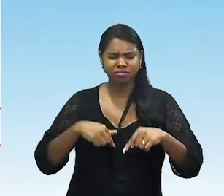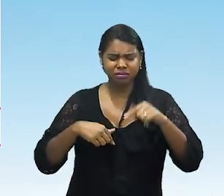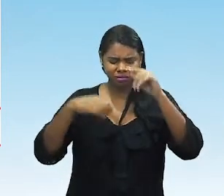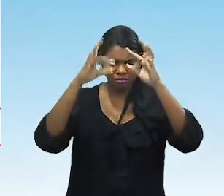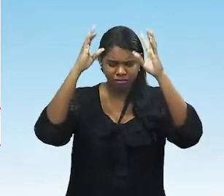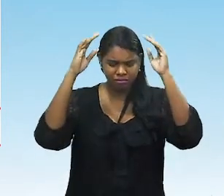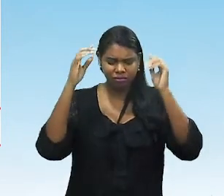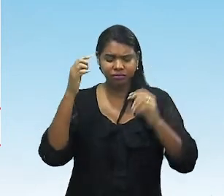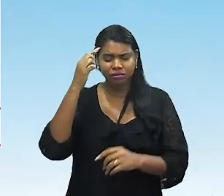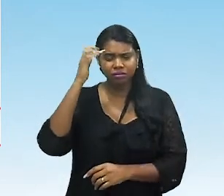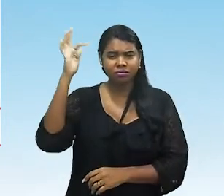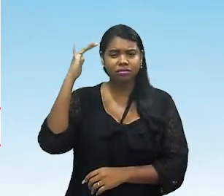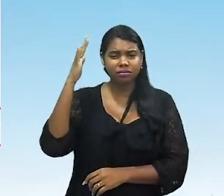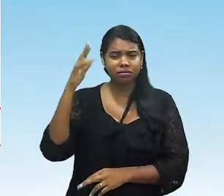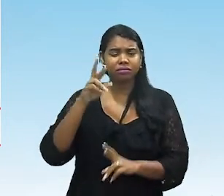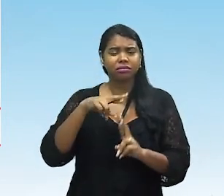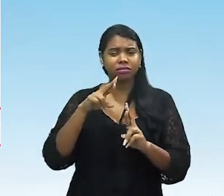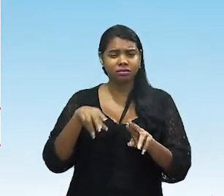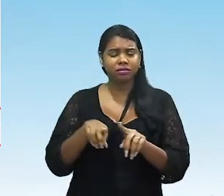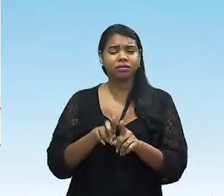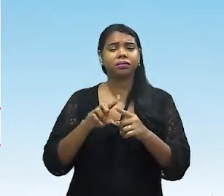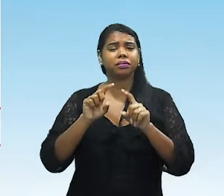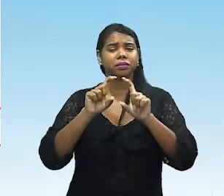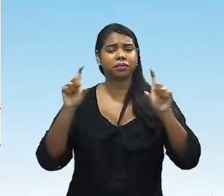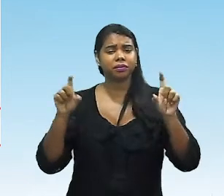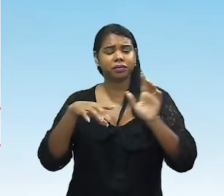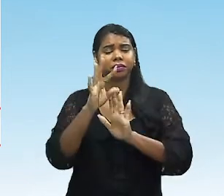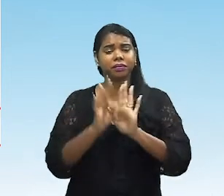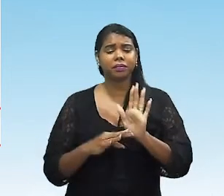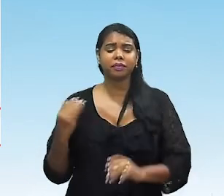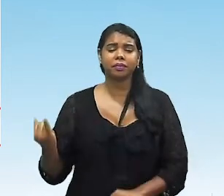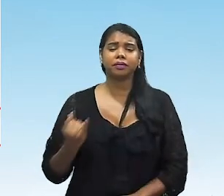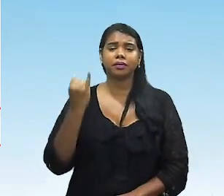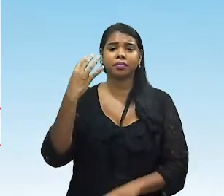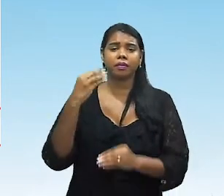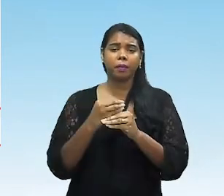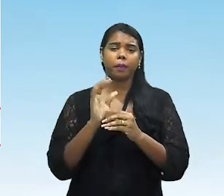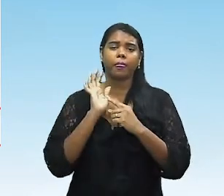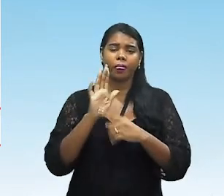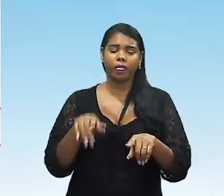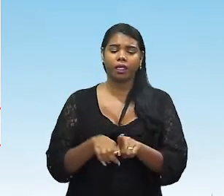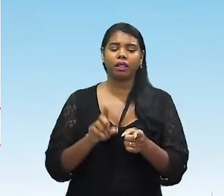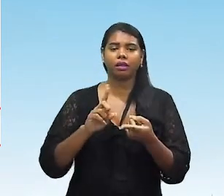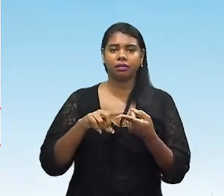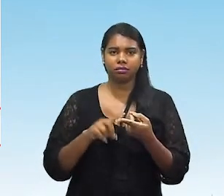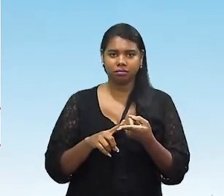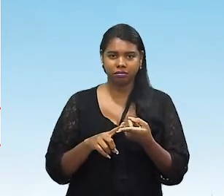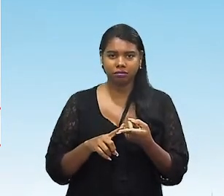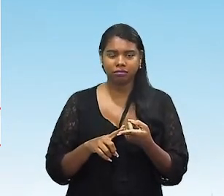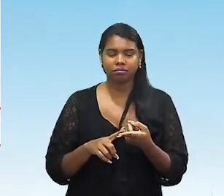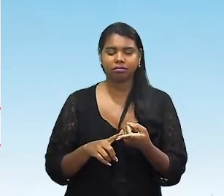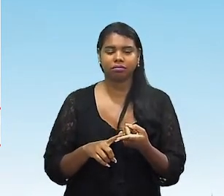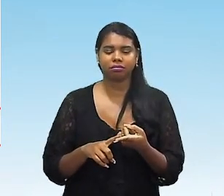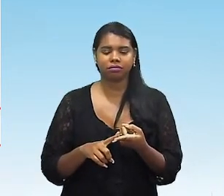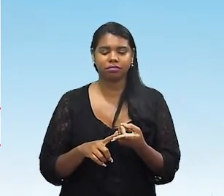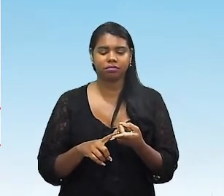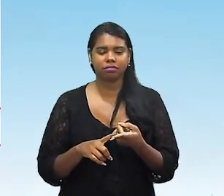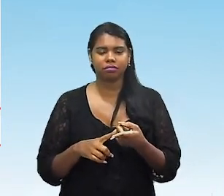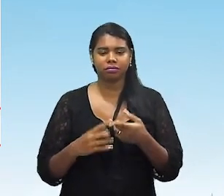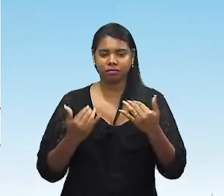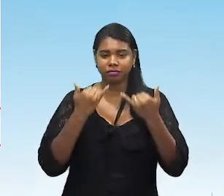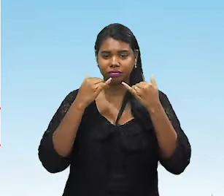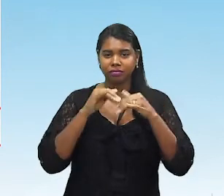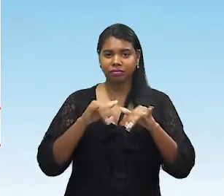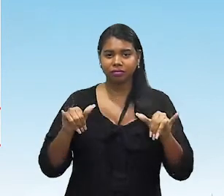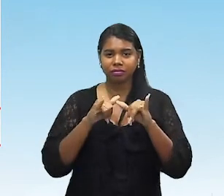neurológicas, referentes a isso. E esse texto é super interessante, traz, né, na sua completude lá, muitas informações